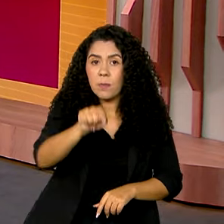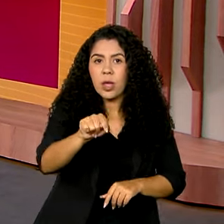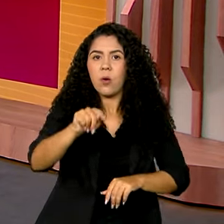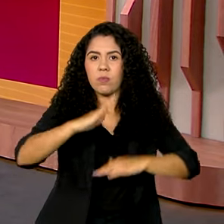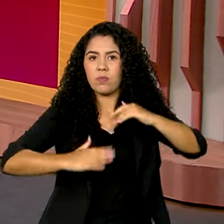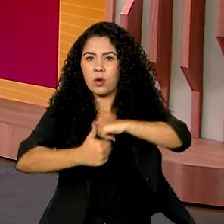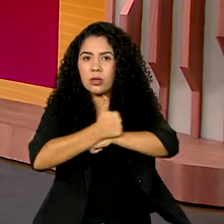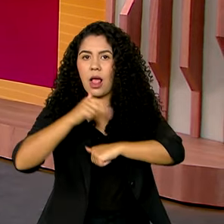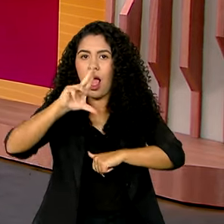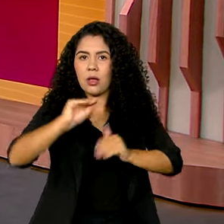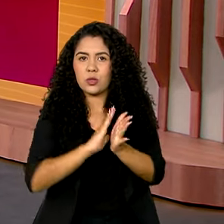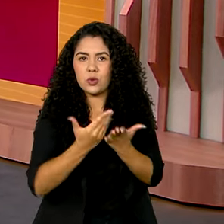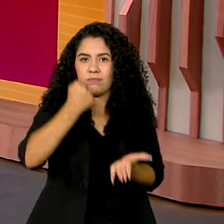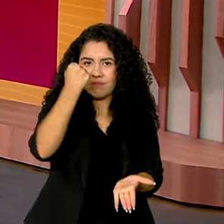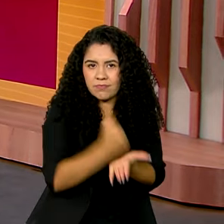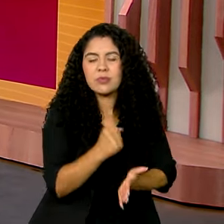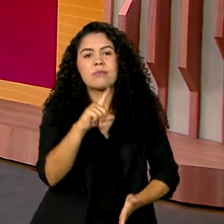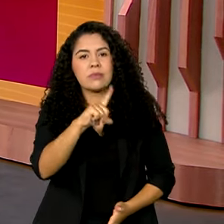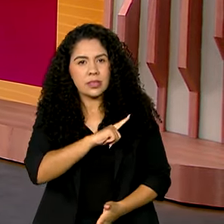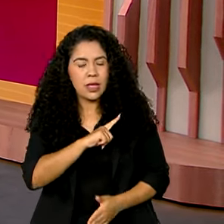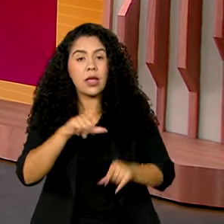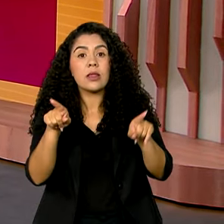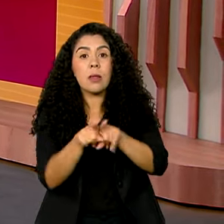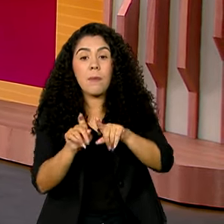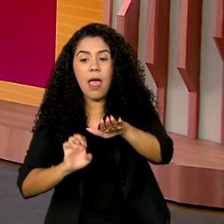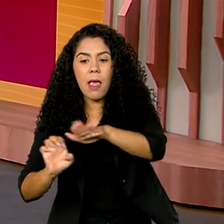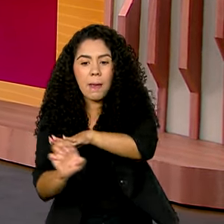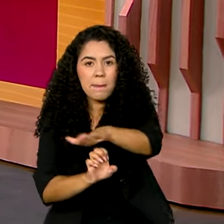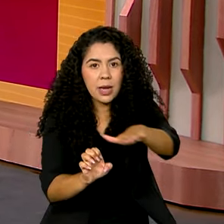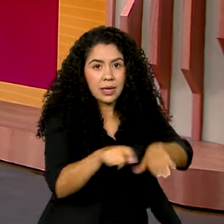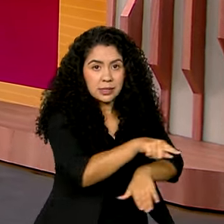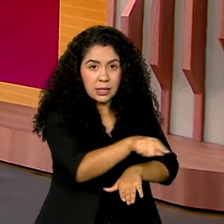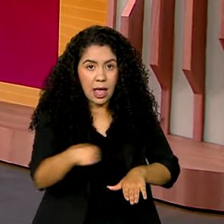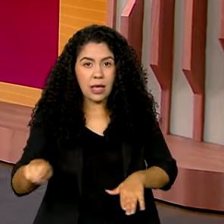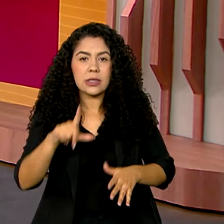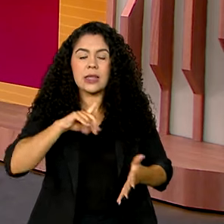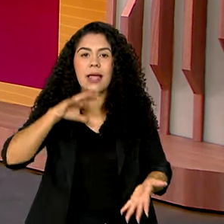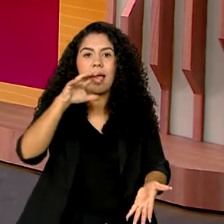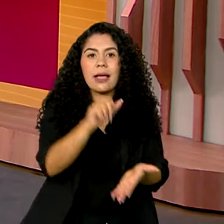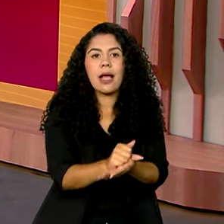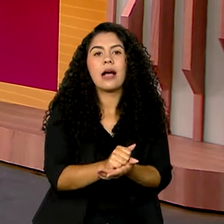assinada. As empresas do município, elas são cadastradas no Simples Nacional,